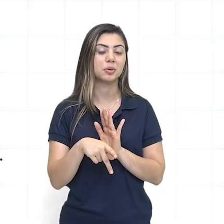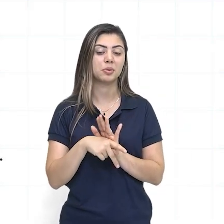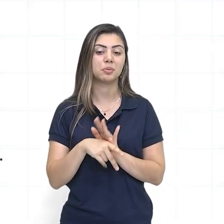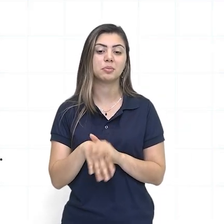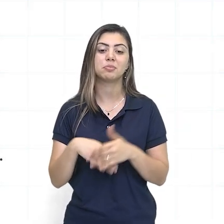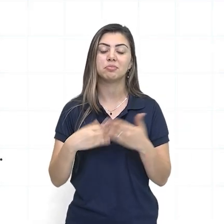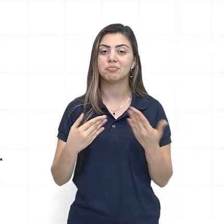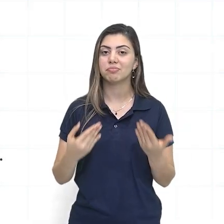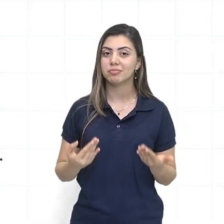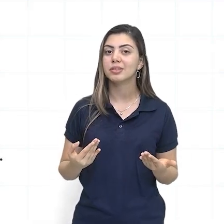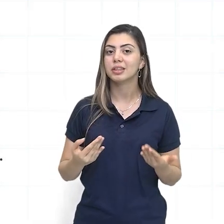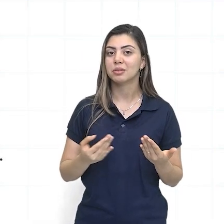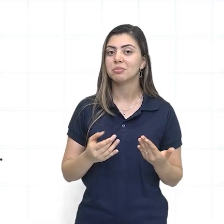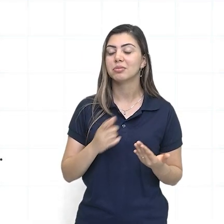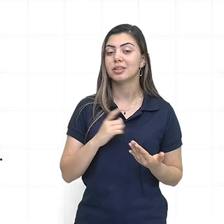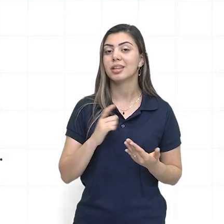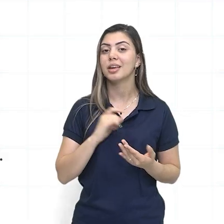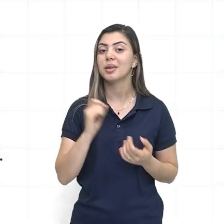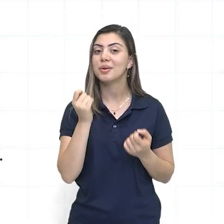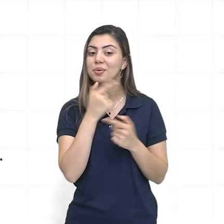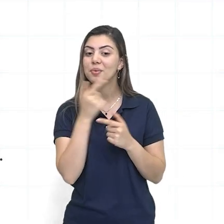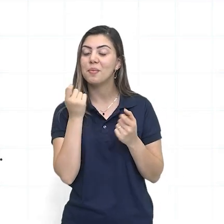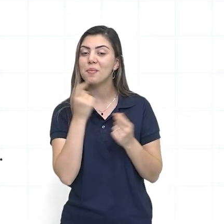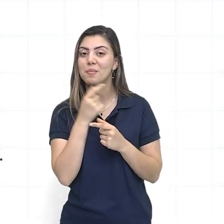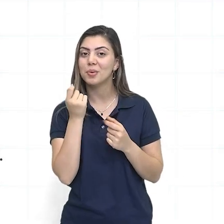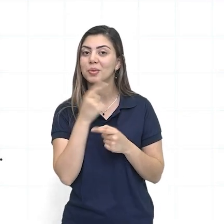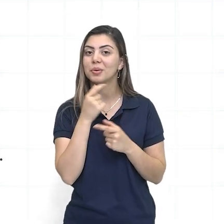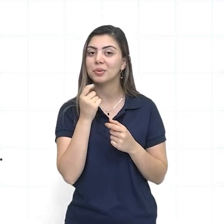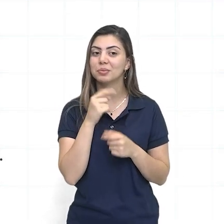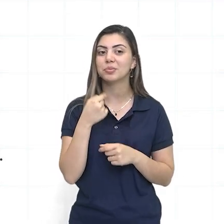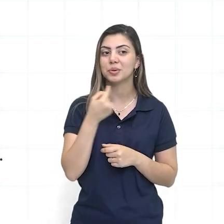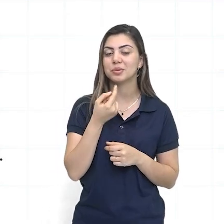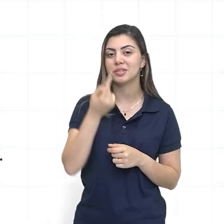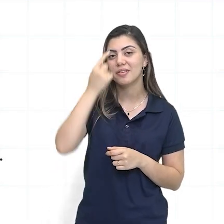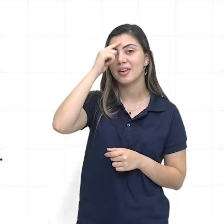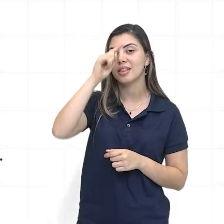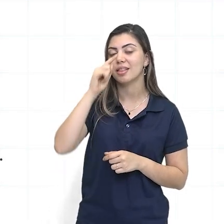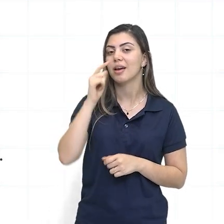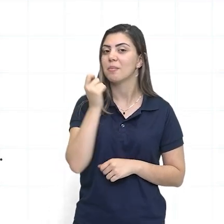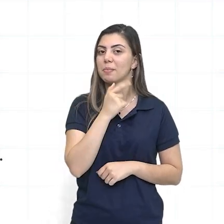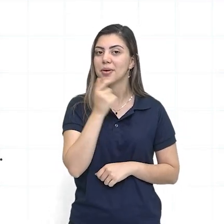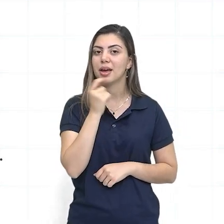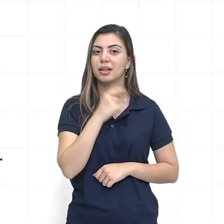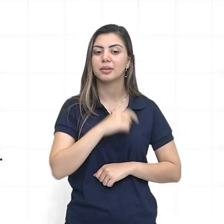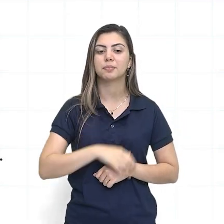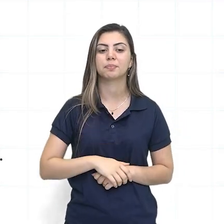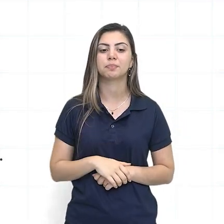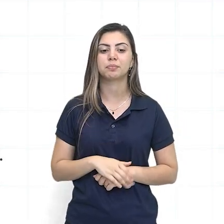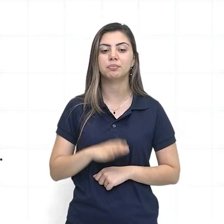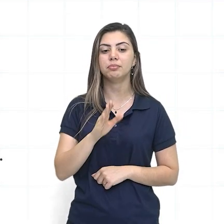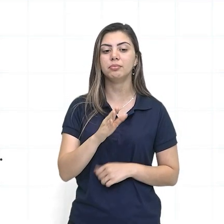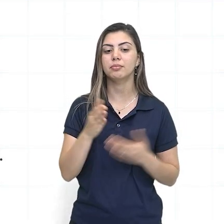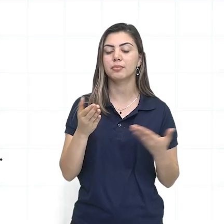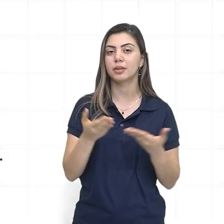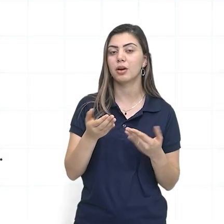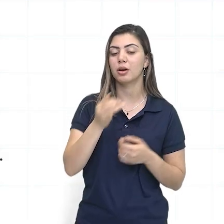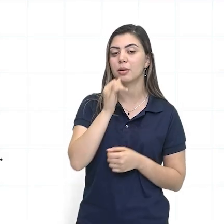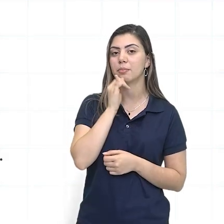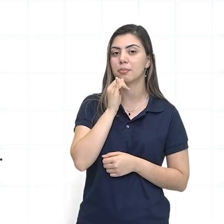isso também provoca humor no momento de escrever uma piada, por exemplo. Vamos à palavra